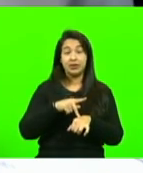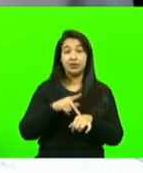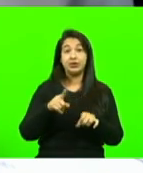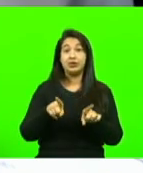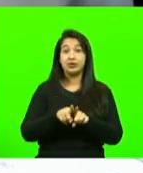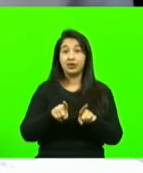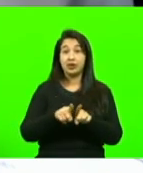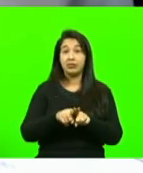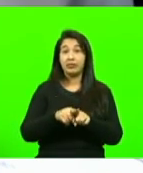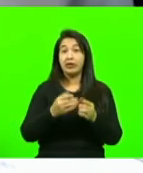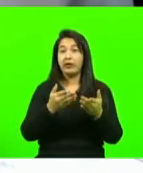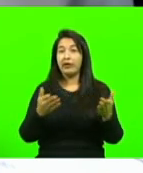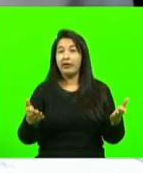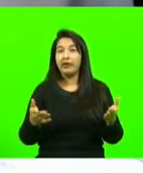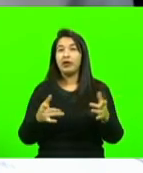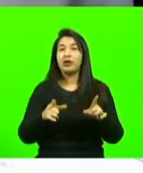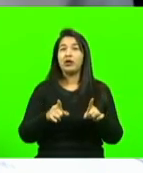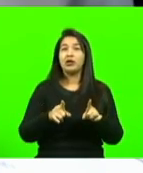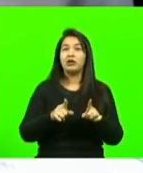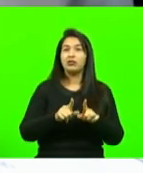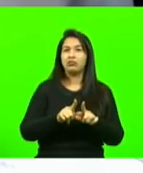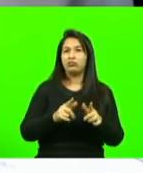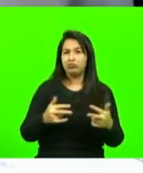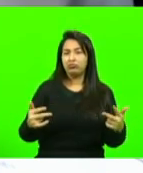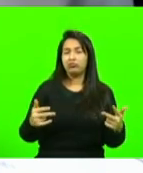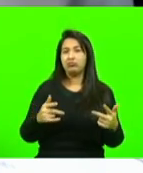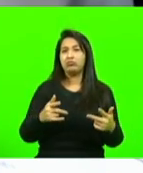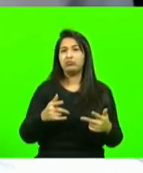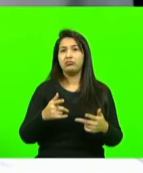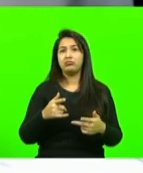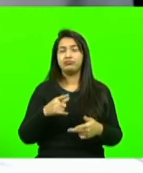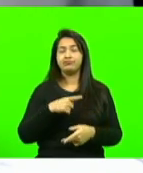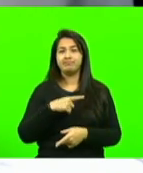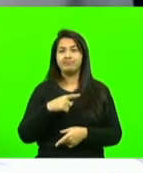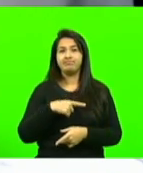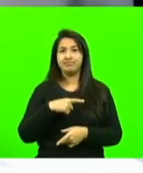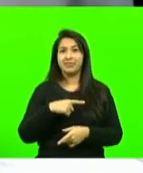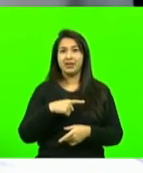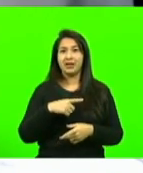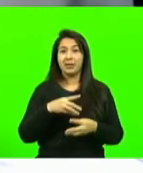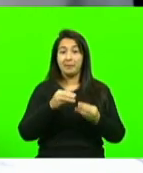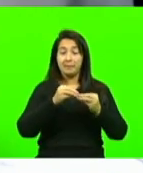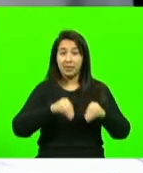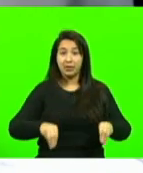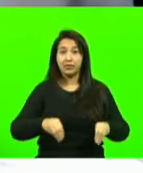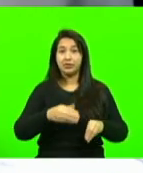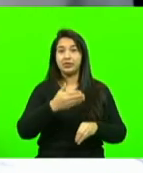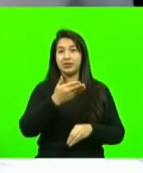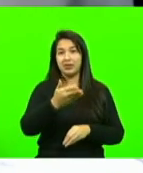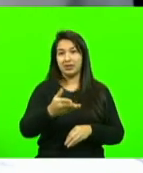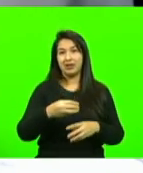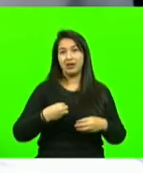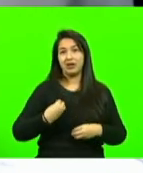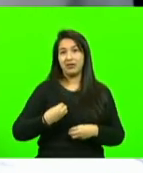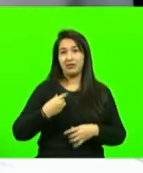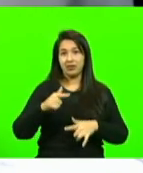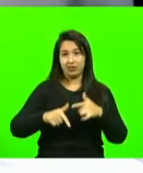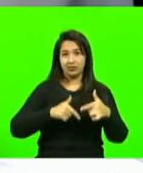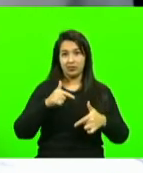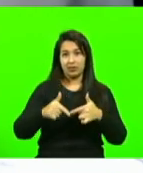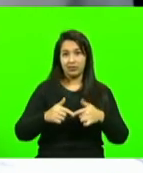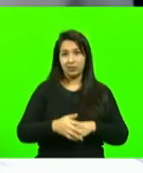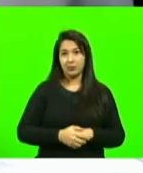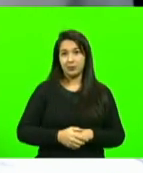a maioria vamos ácido os números apresentados o ponto de vista o impacto da reforma tem na vida dos trabalhadores